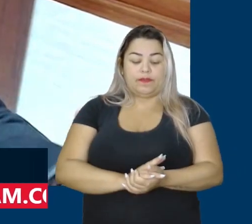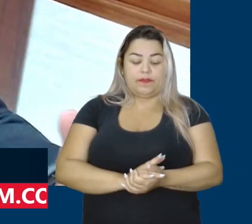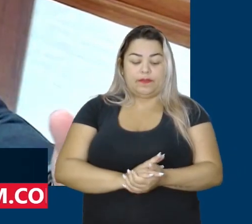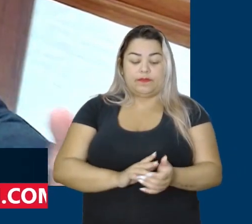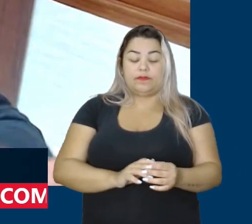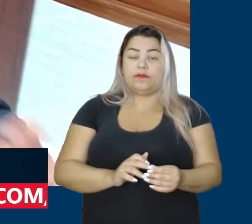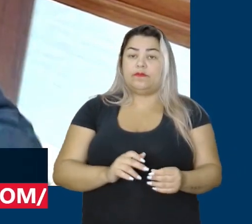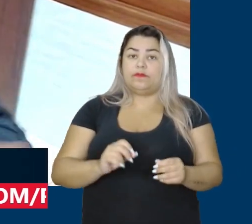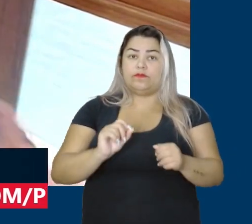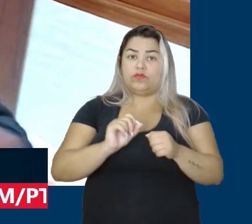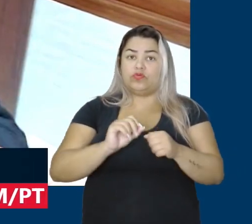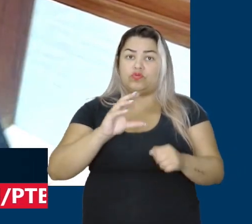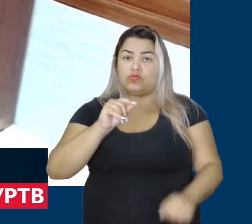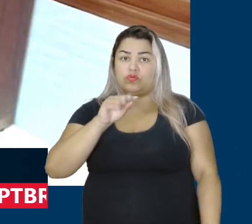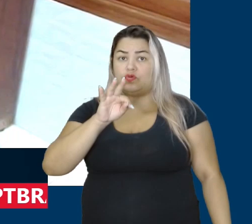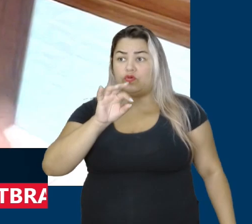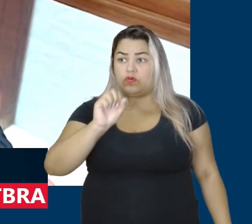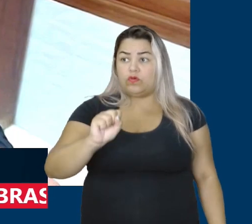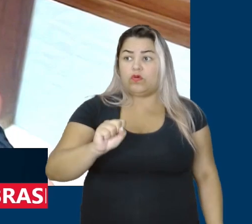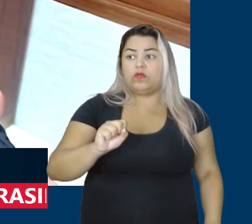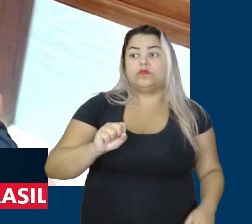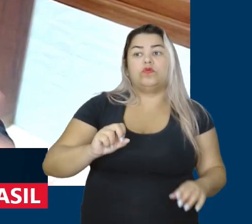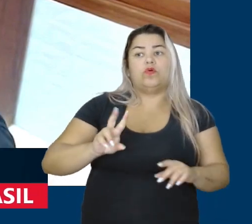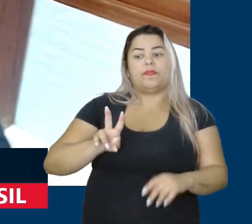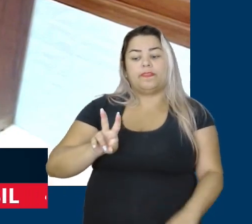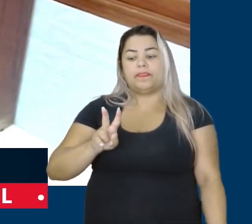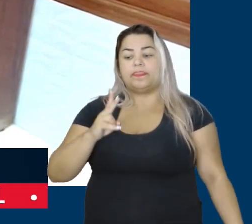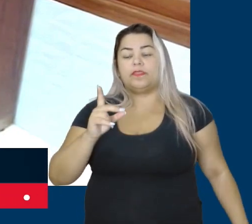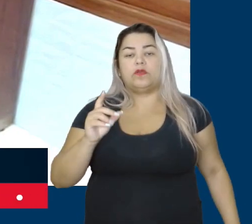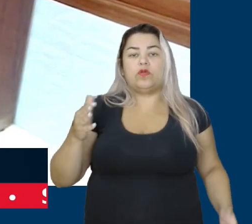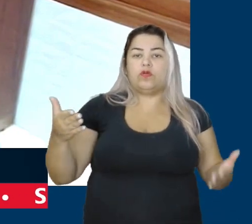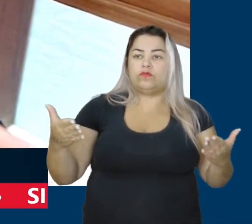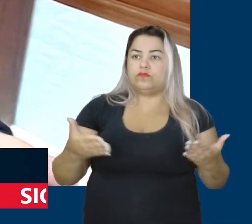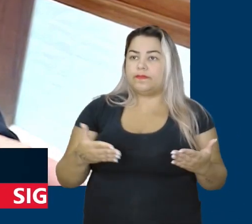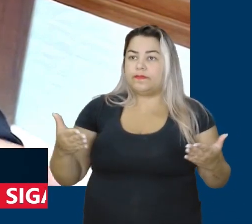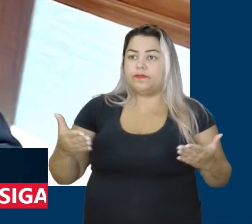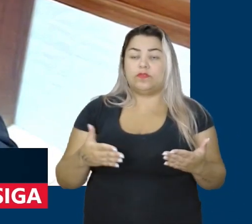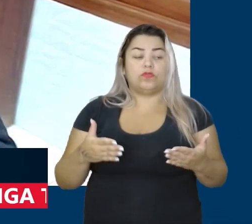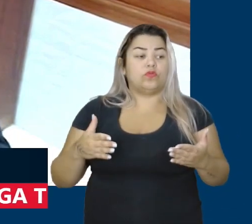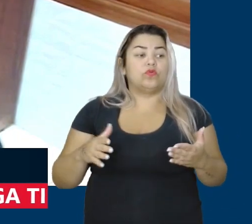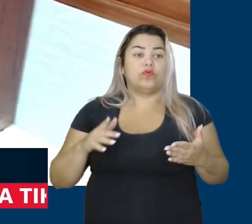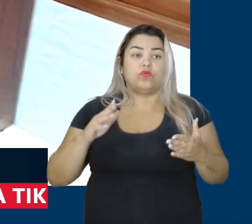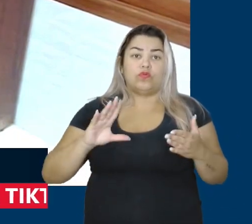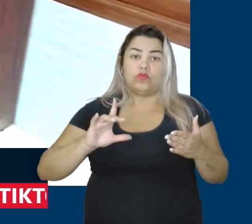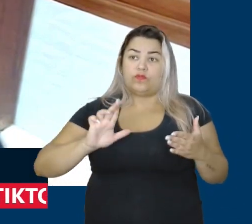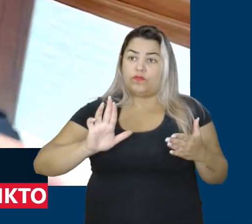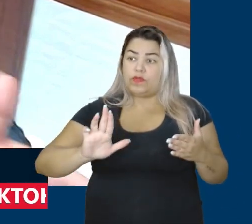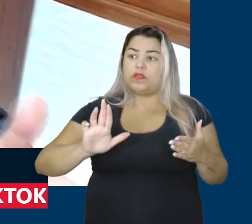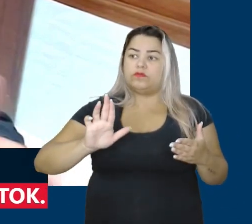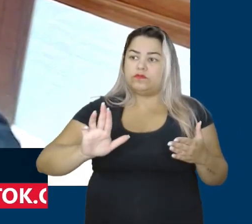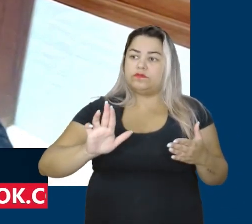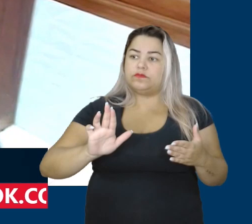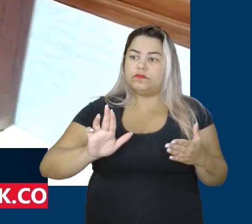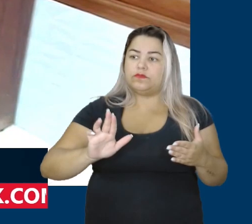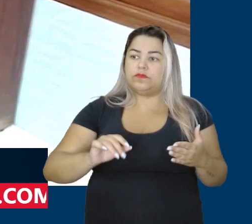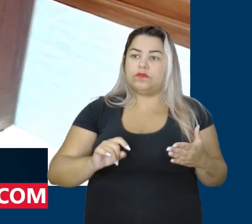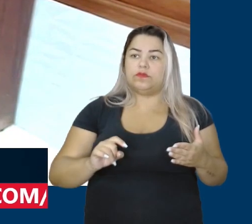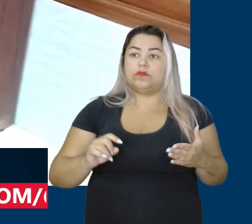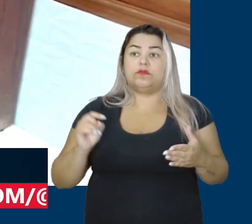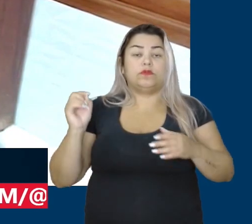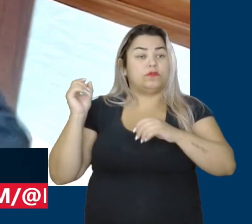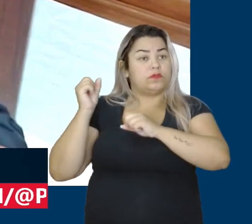ter política de cota. Se você não aumentar o valor, como já vemos aumentando no governo Lula já aumentamos o valor da